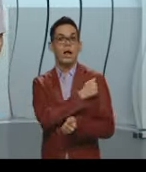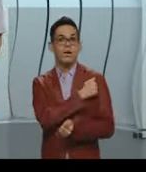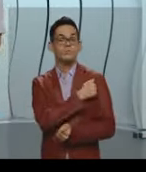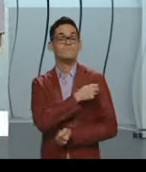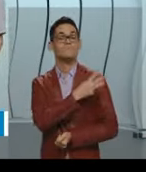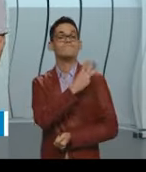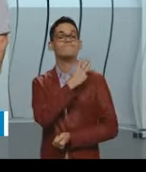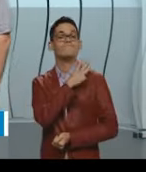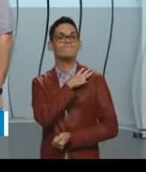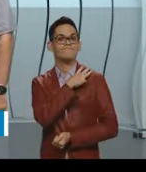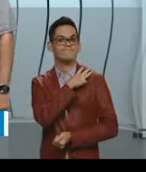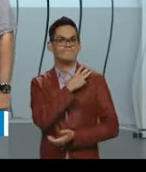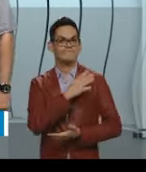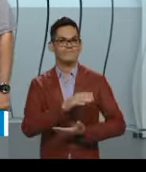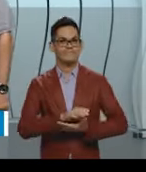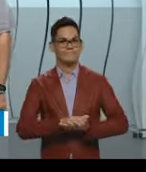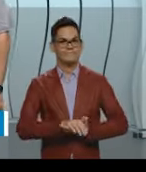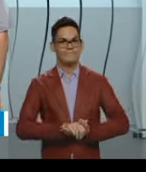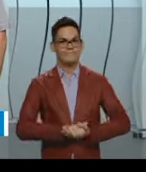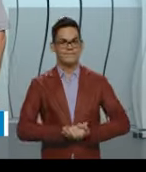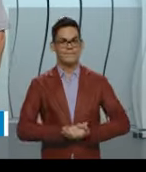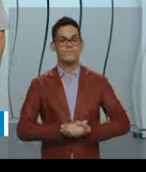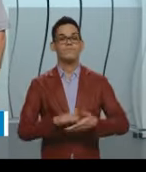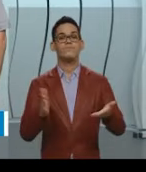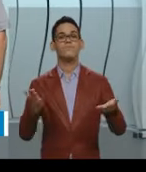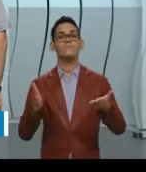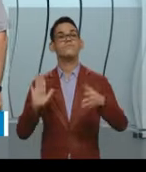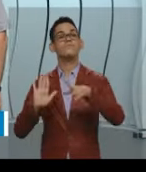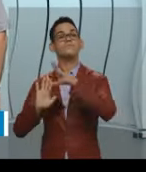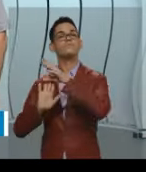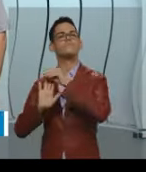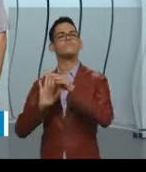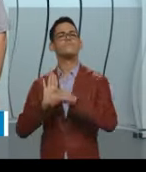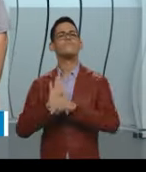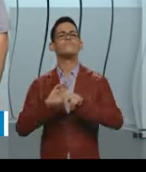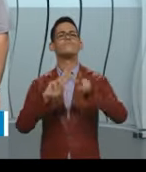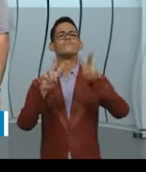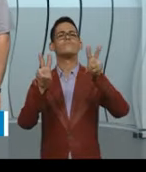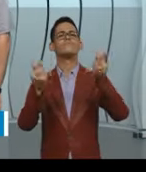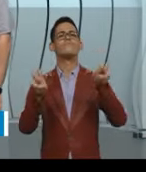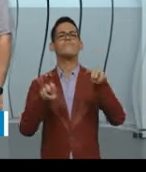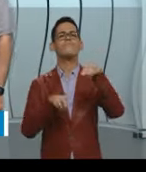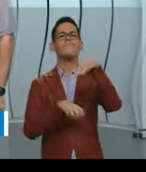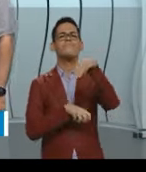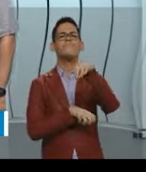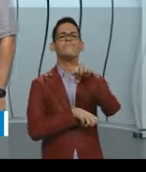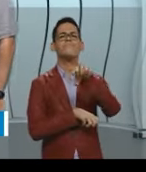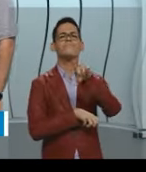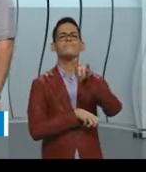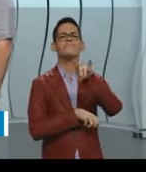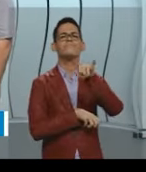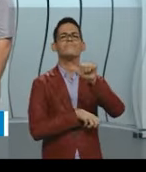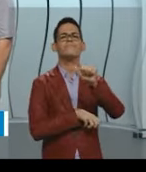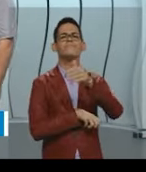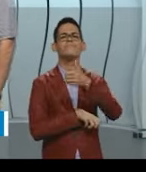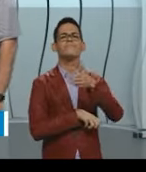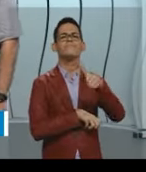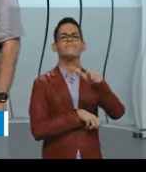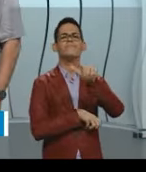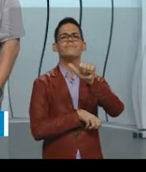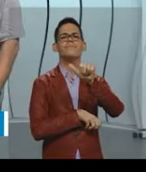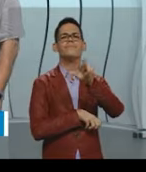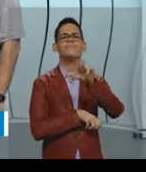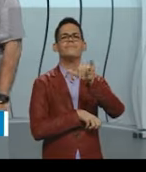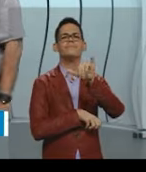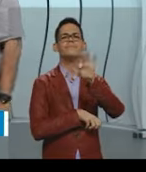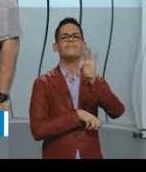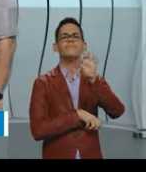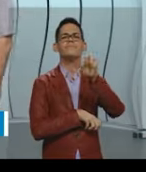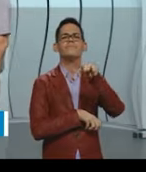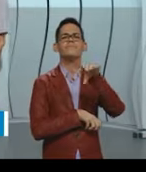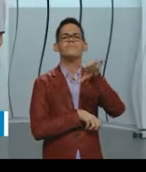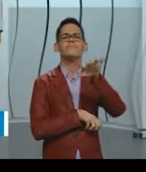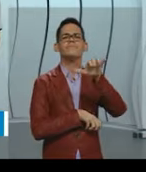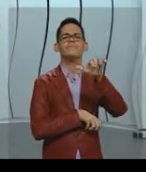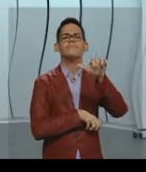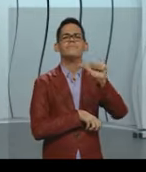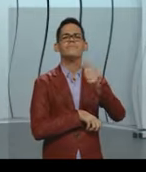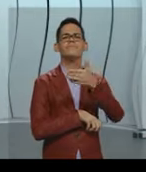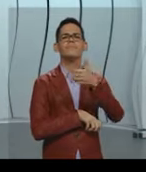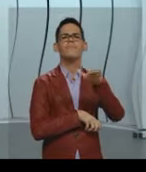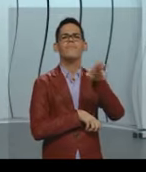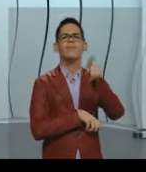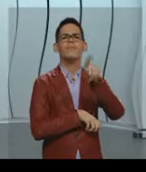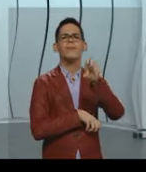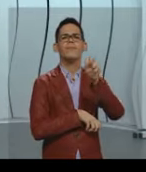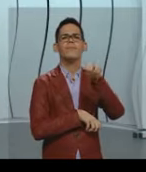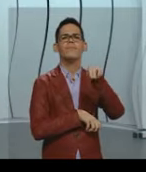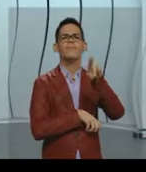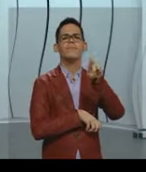médio, com conteúdo aí, média aritmética ponderada. Então vamos lá,